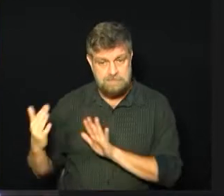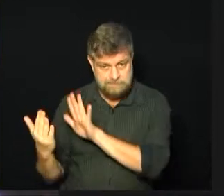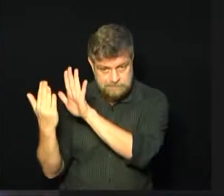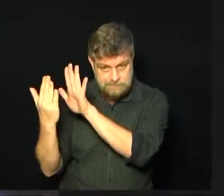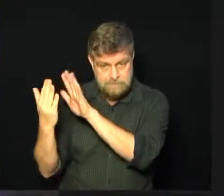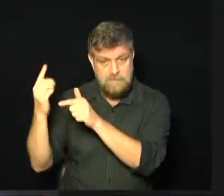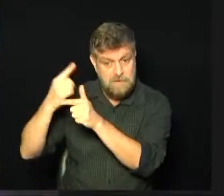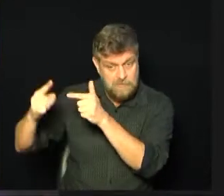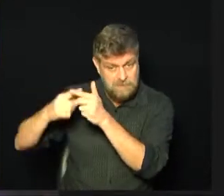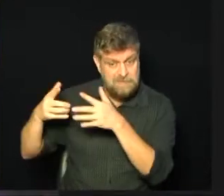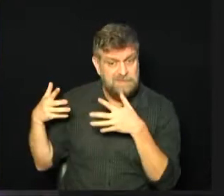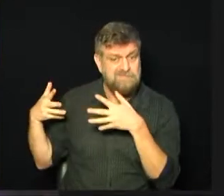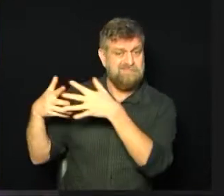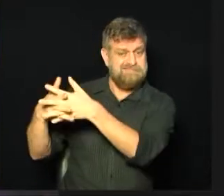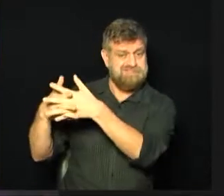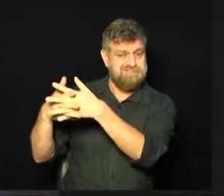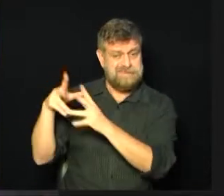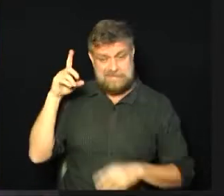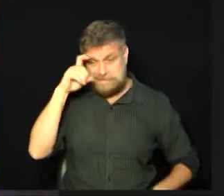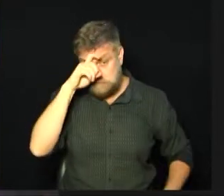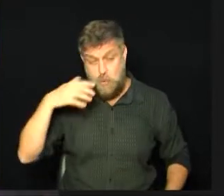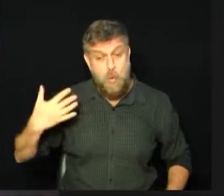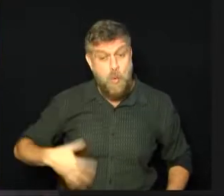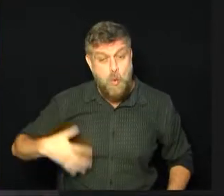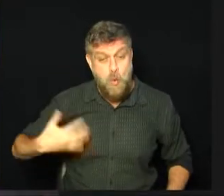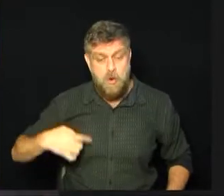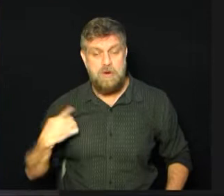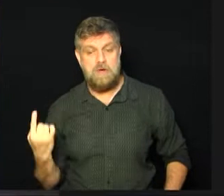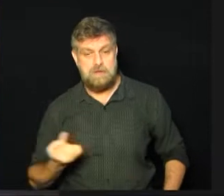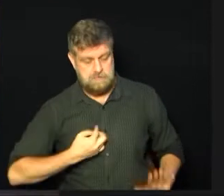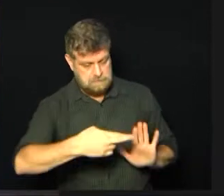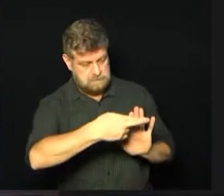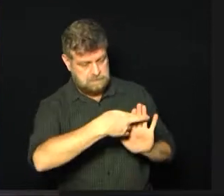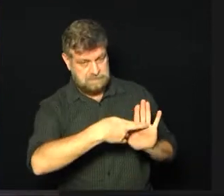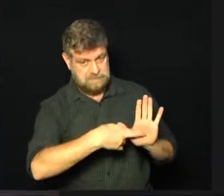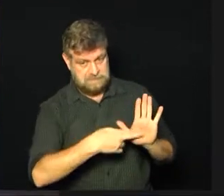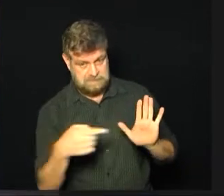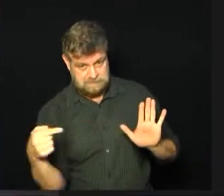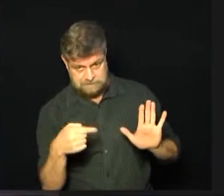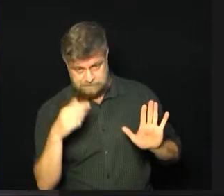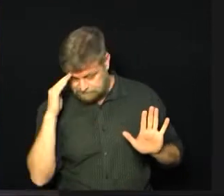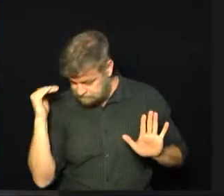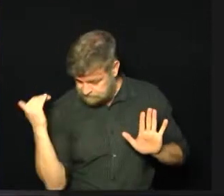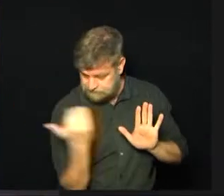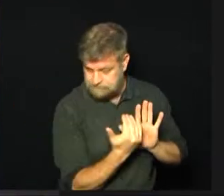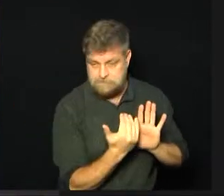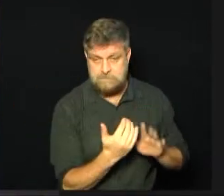situação bastante complicada. Então, acho que a gente tem que tomar as medidas, mas acho que